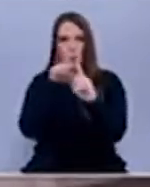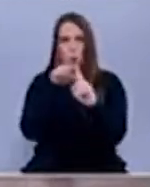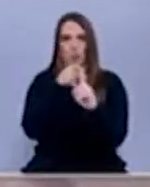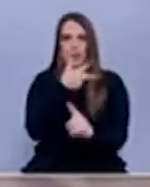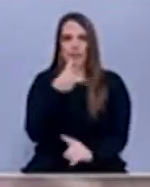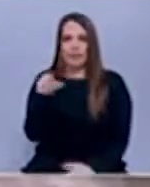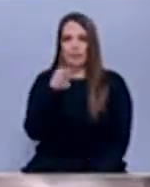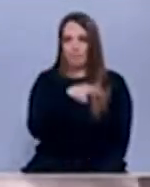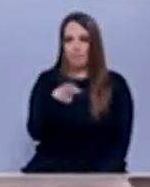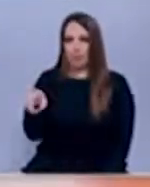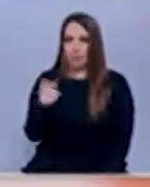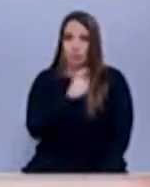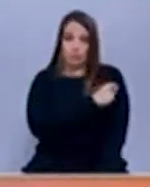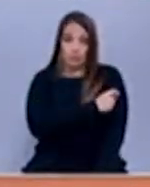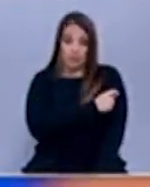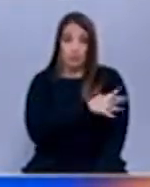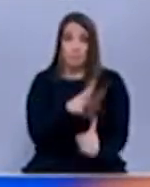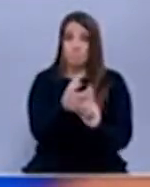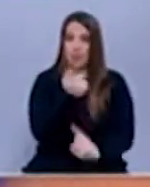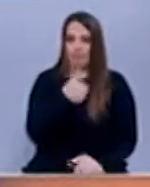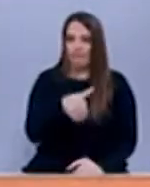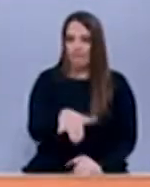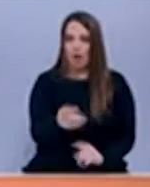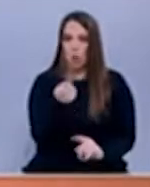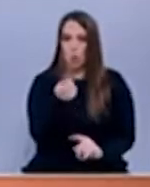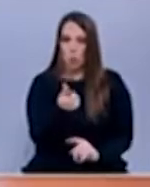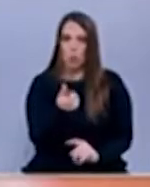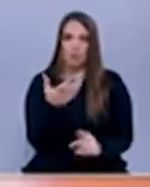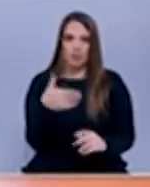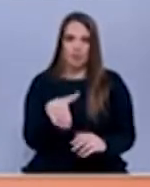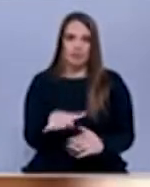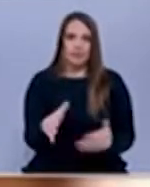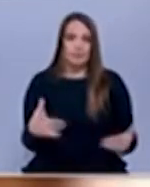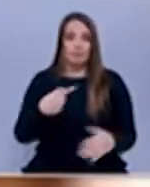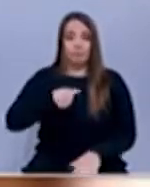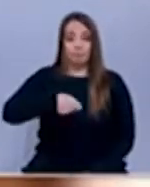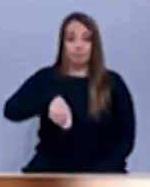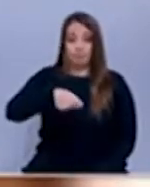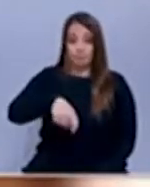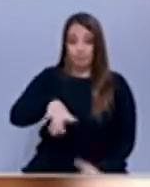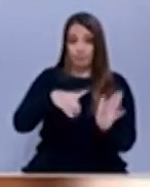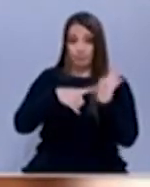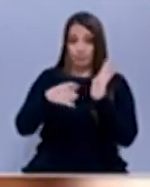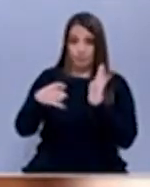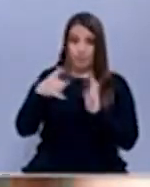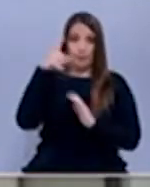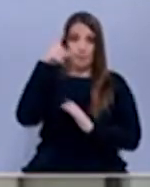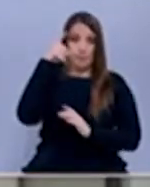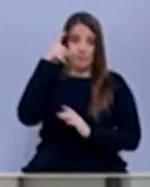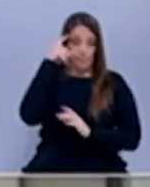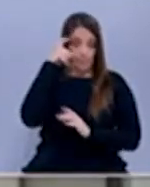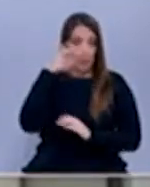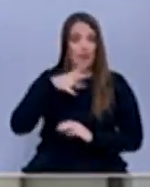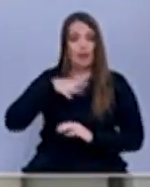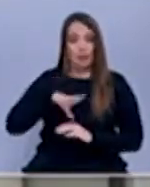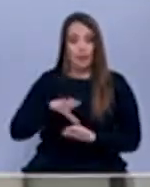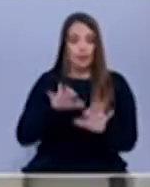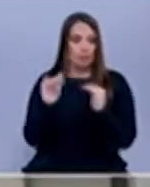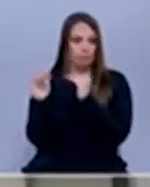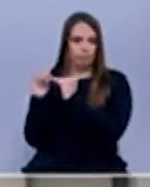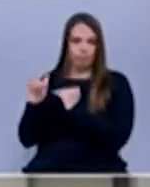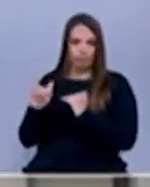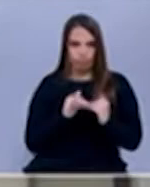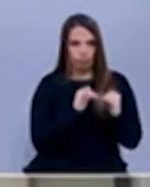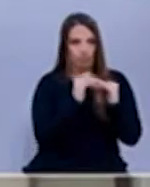100 milhões de vacinas administradas contra a Covid-19. O presidente norte-americano quer, no entanto, igualdade